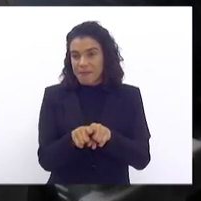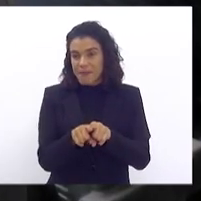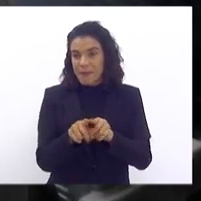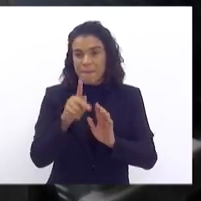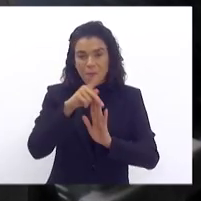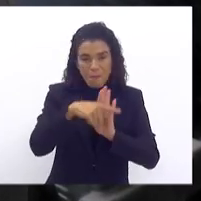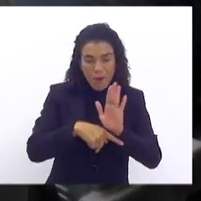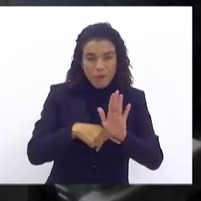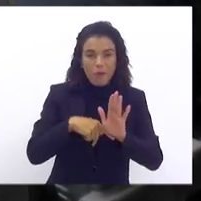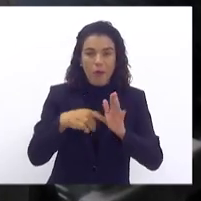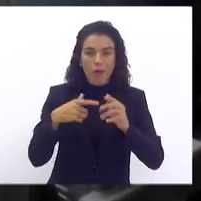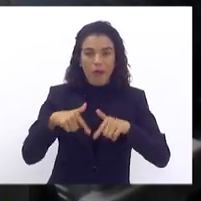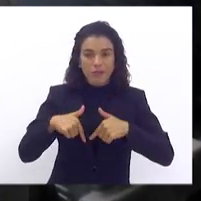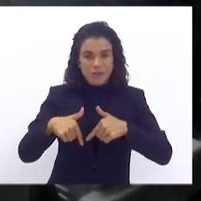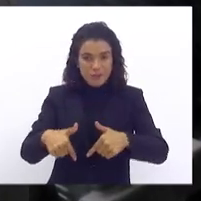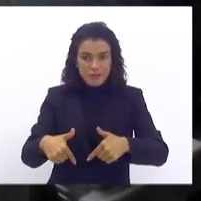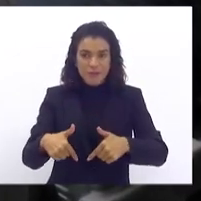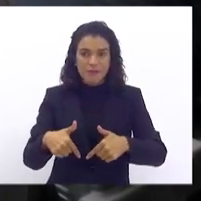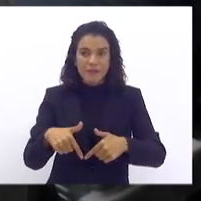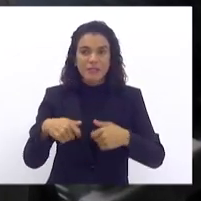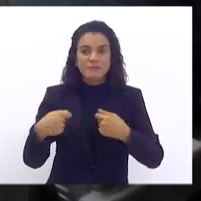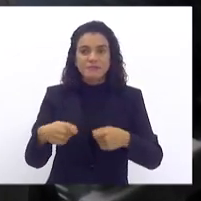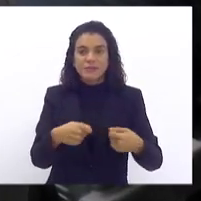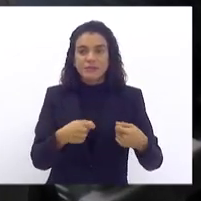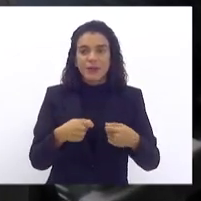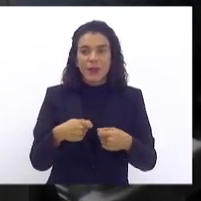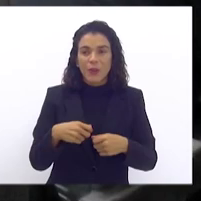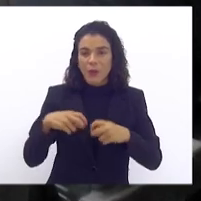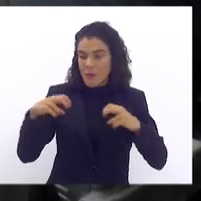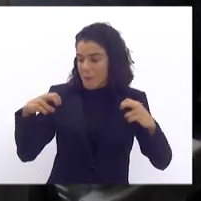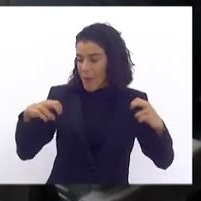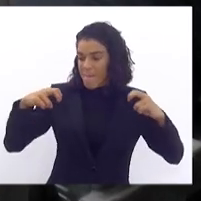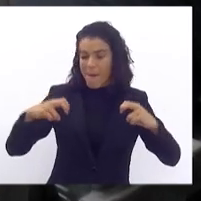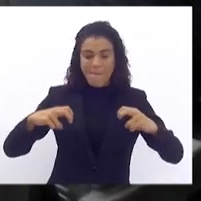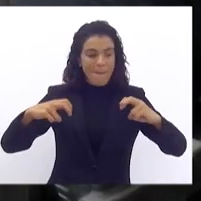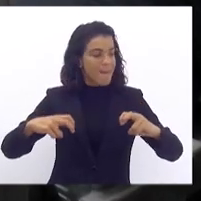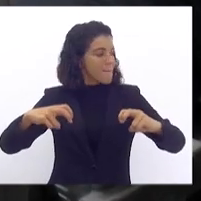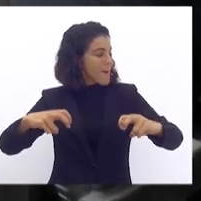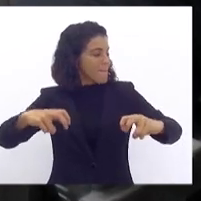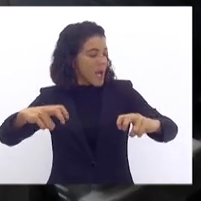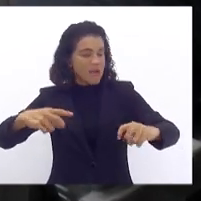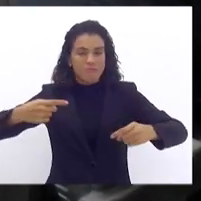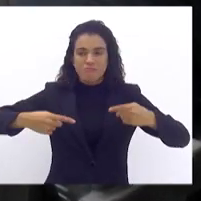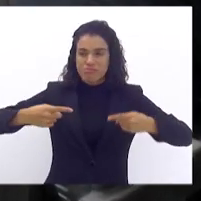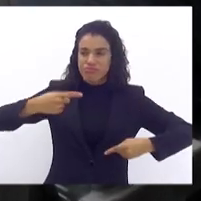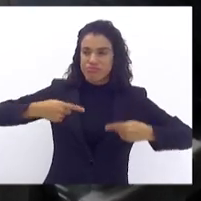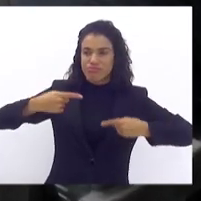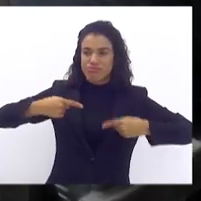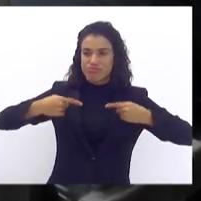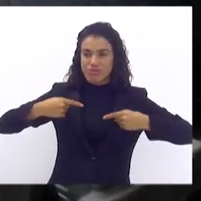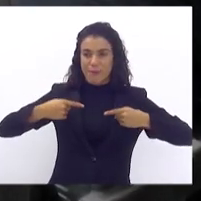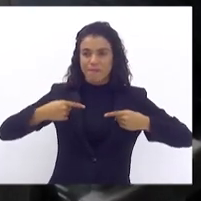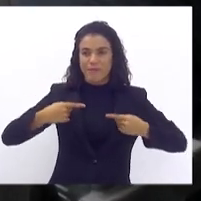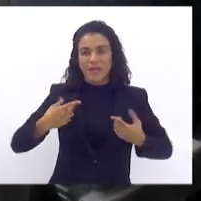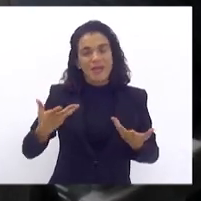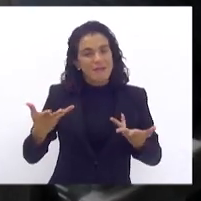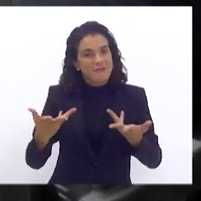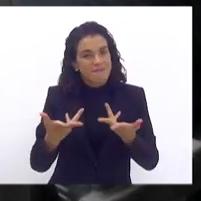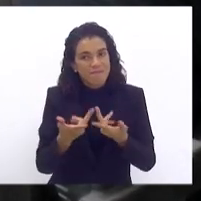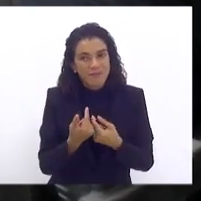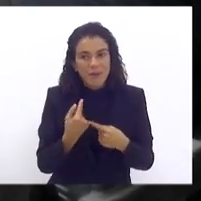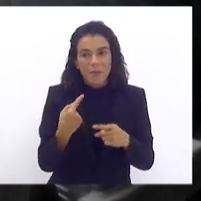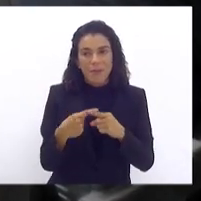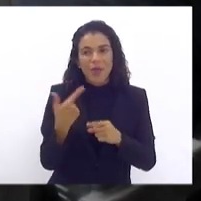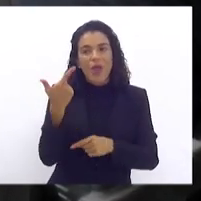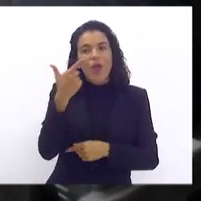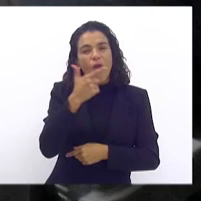protocolos funcionarem de atuação, a gente precisa botar todo mundo numa mesa, numa sala, e para debater. E está sendo de uma riqueza, porque a gente está entendendo